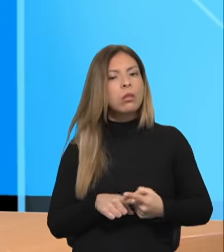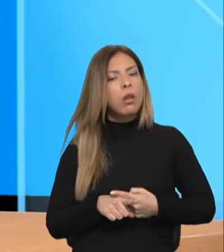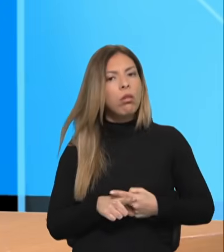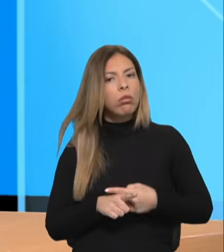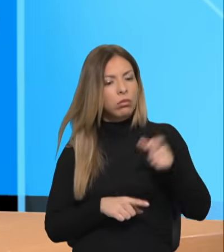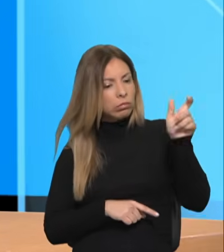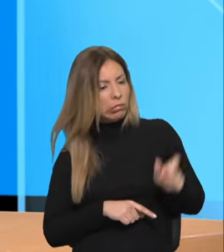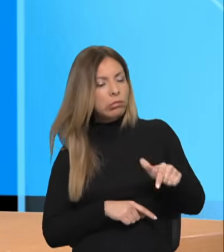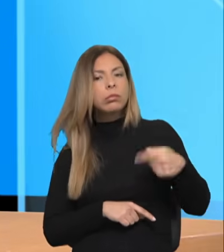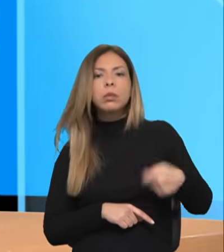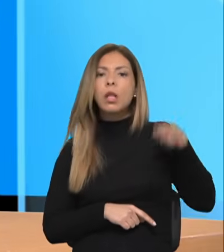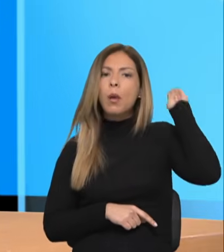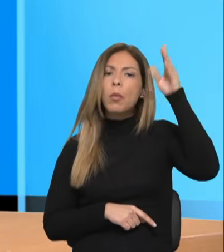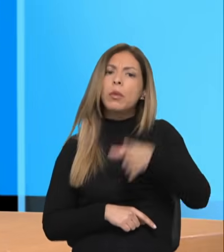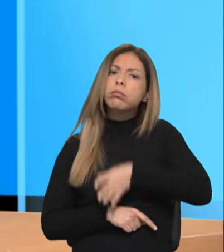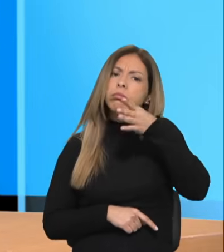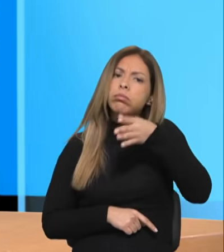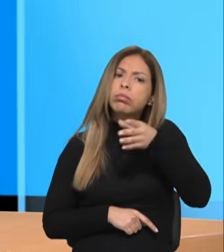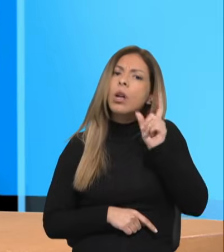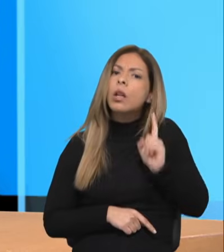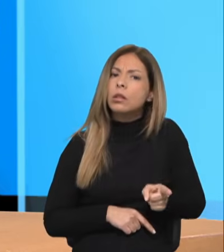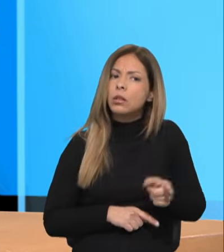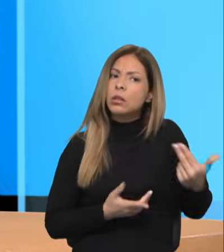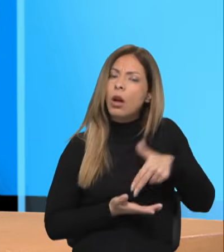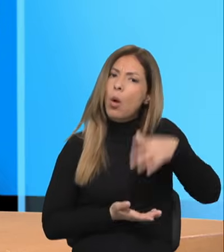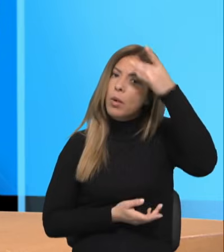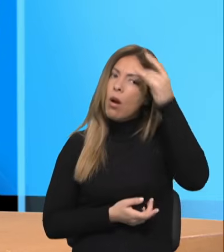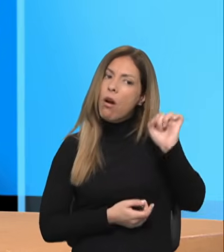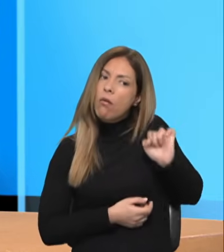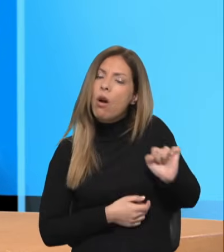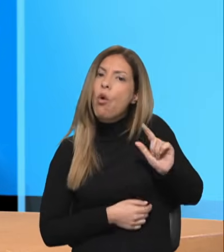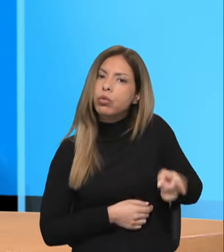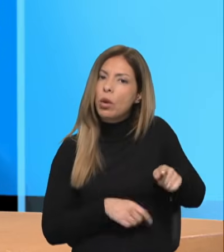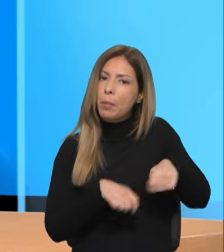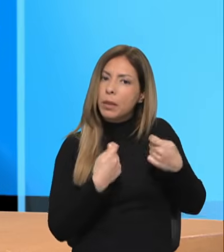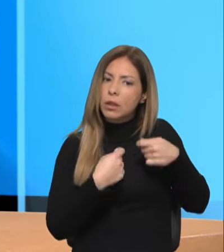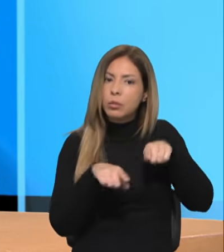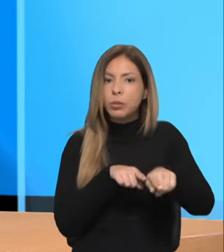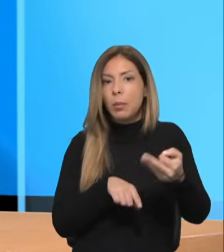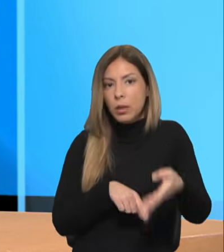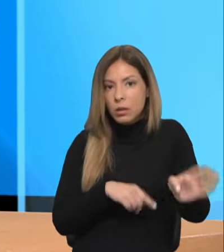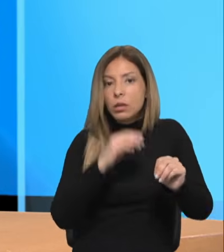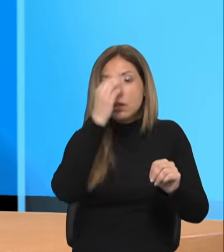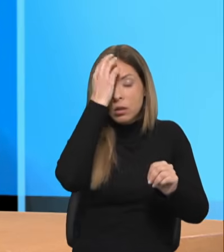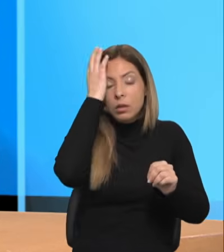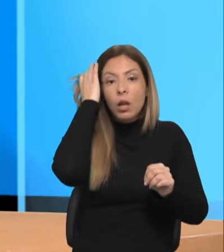Presidente da República, tendo em conta até a posição do Partido Socialista a